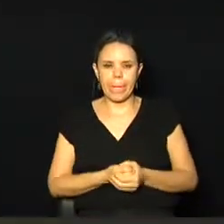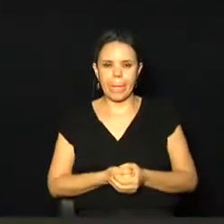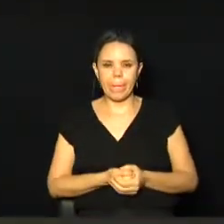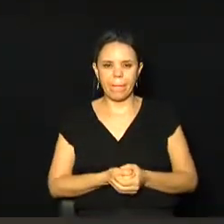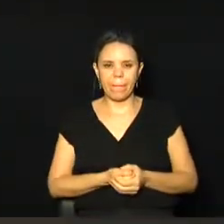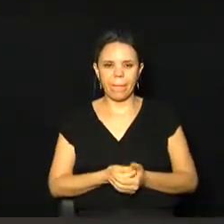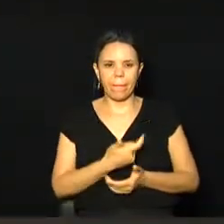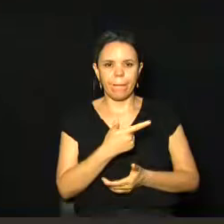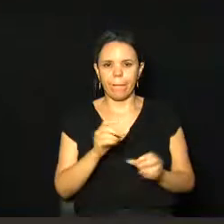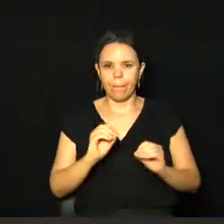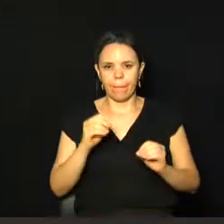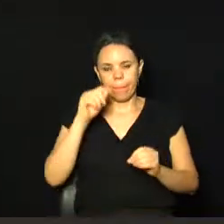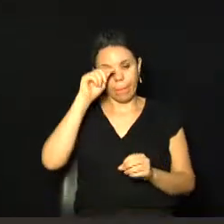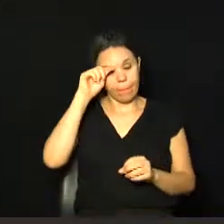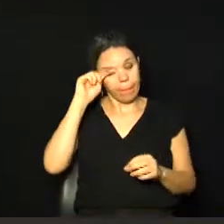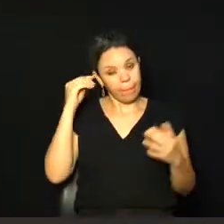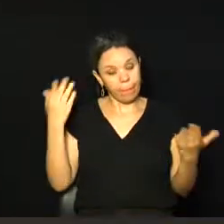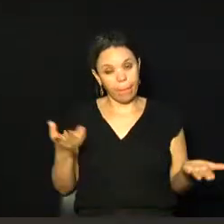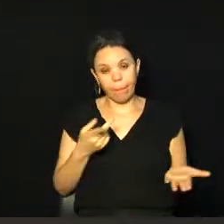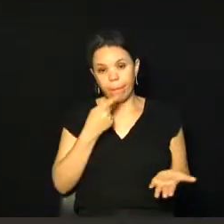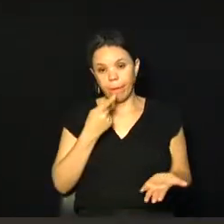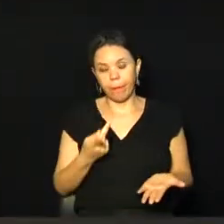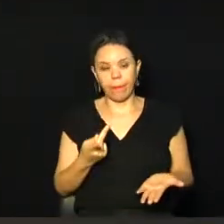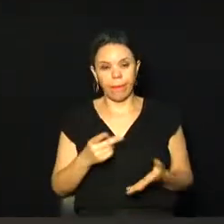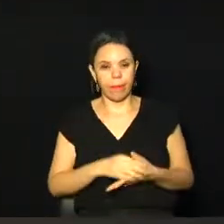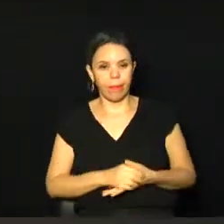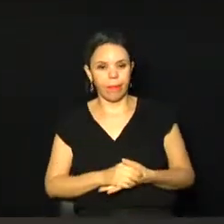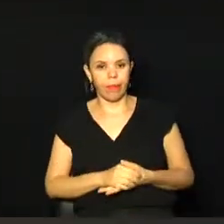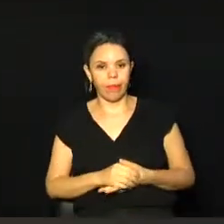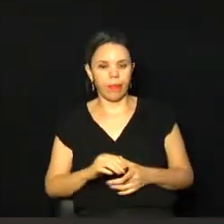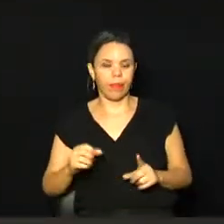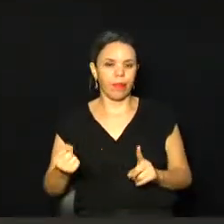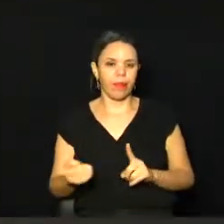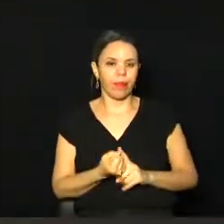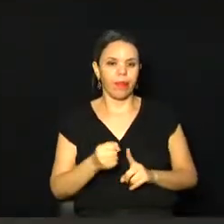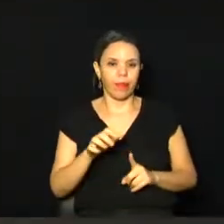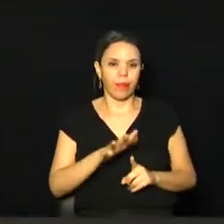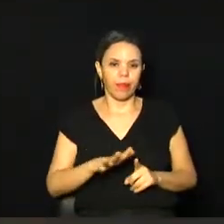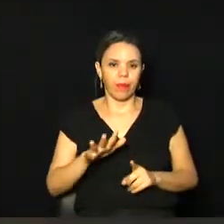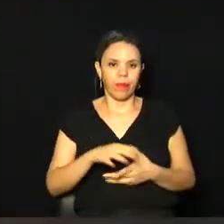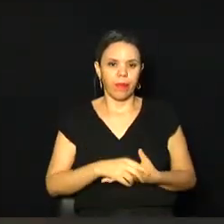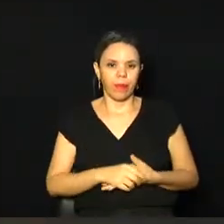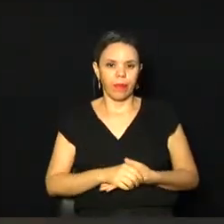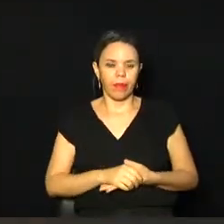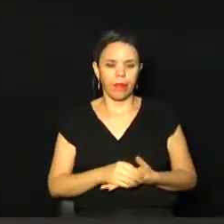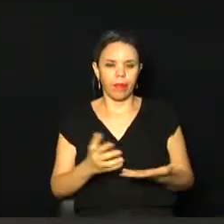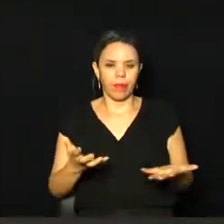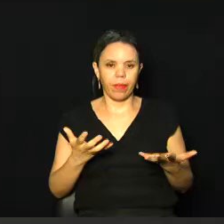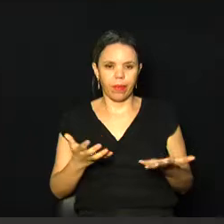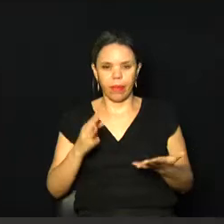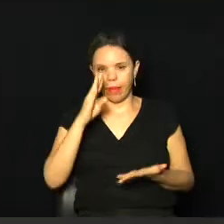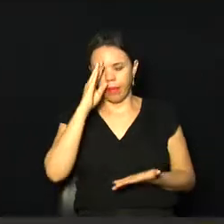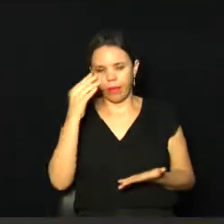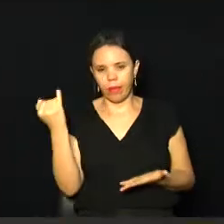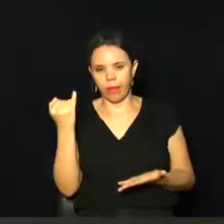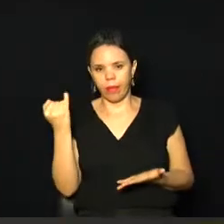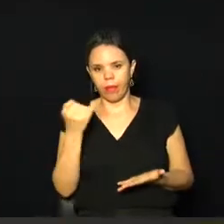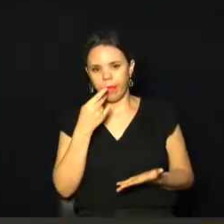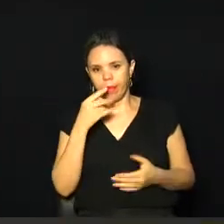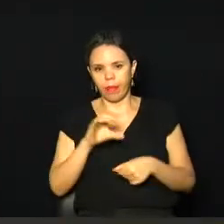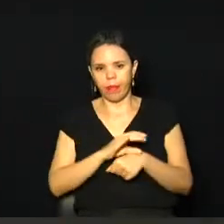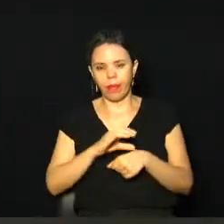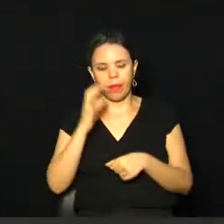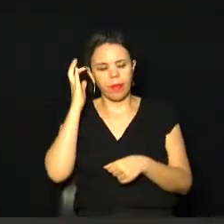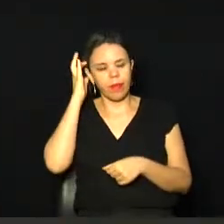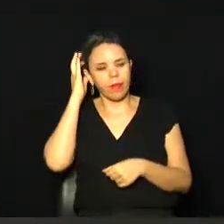não exista mais. Quando nós falamos numa função social da sociedade civil, nós queremos destacar a importância da